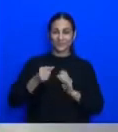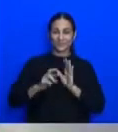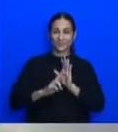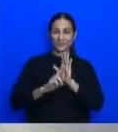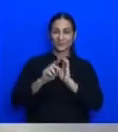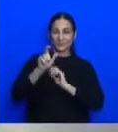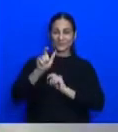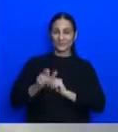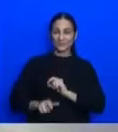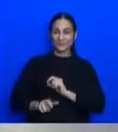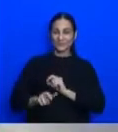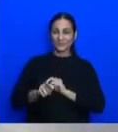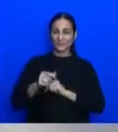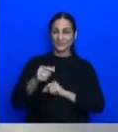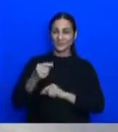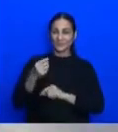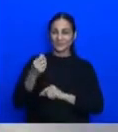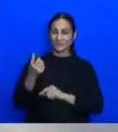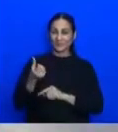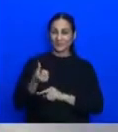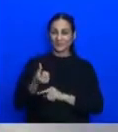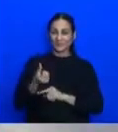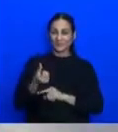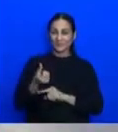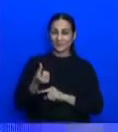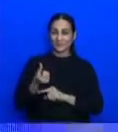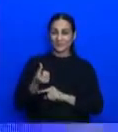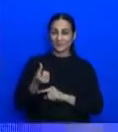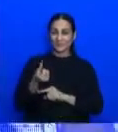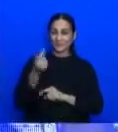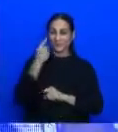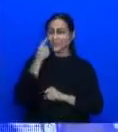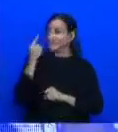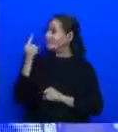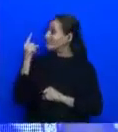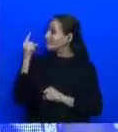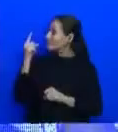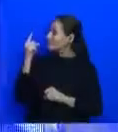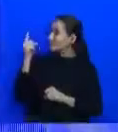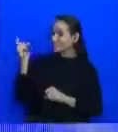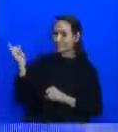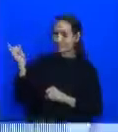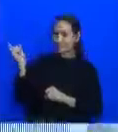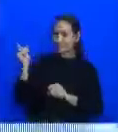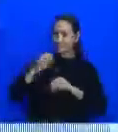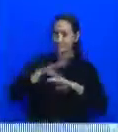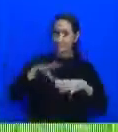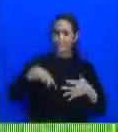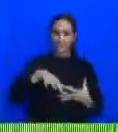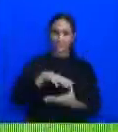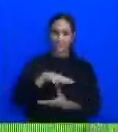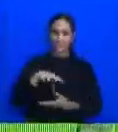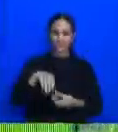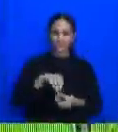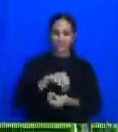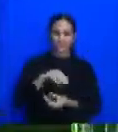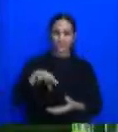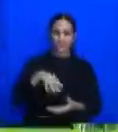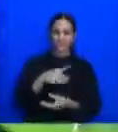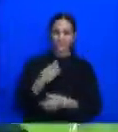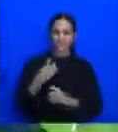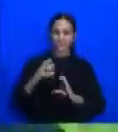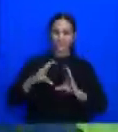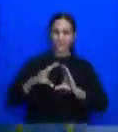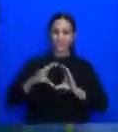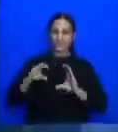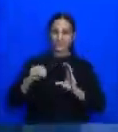Sortearemos o número correspondente à coluna número 6. Bola posicionada, valendo. Globo recarregado, embaralhando